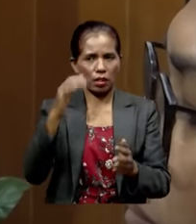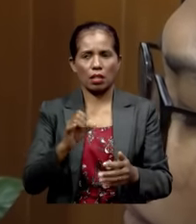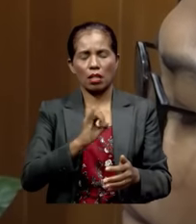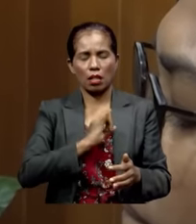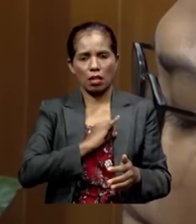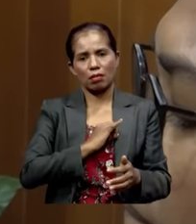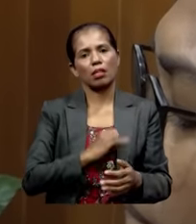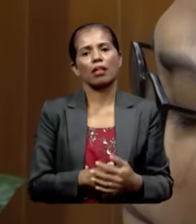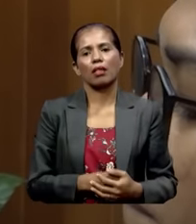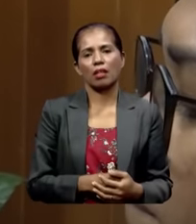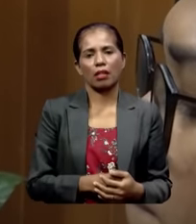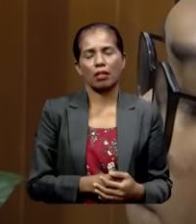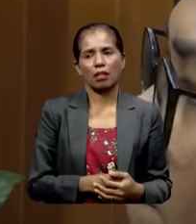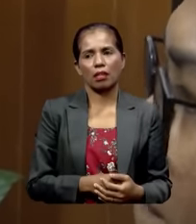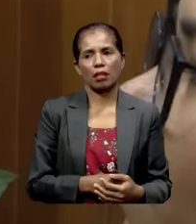não.